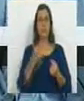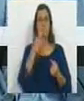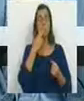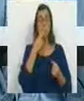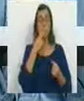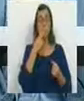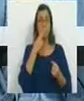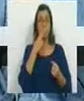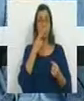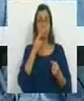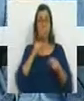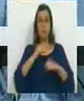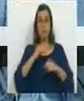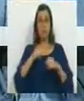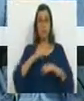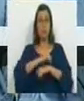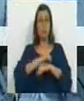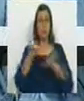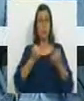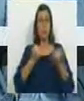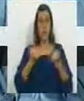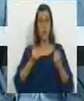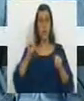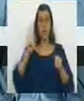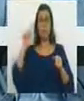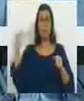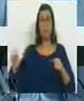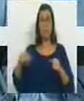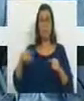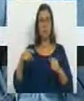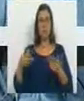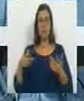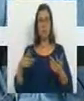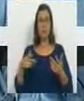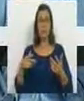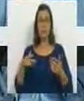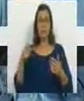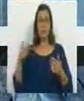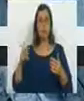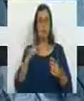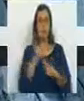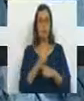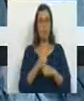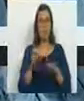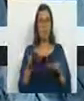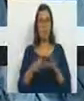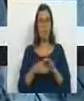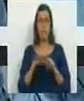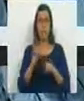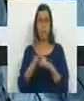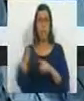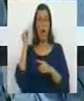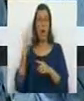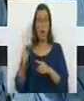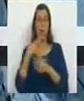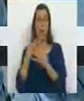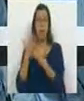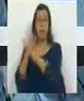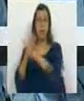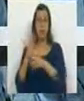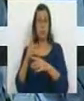beatas acesas pela porta, pela janela dos seus carros para a rua. Portanto, a ligação a outros crimes,